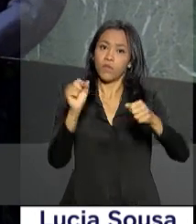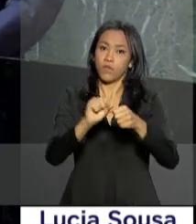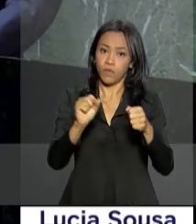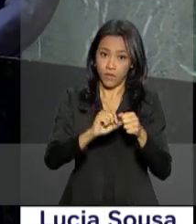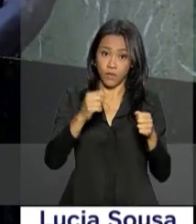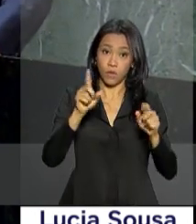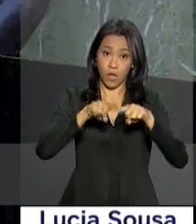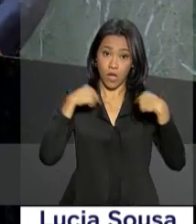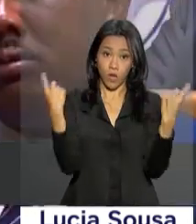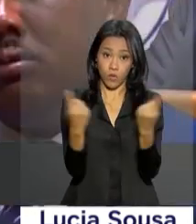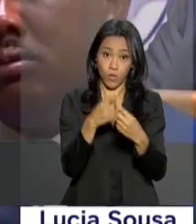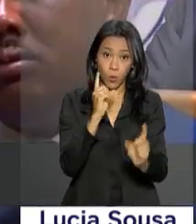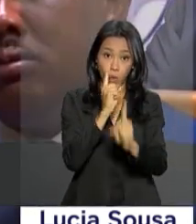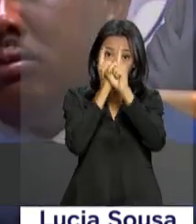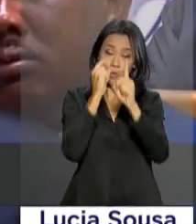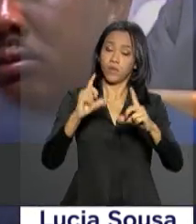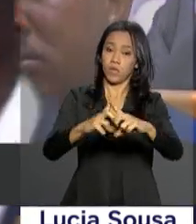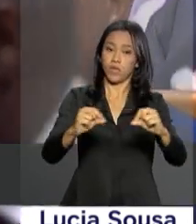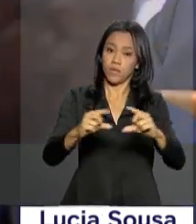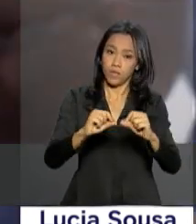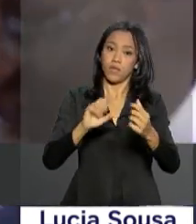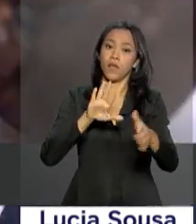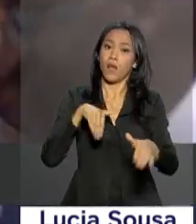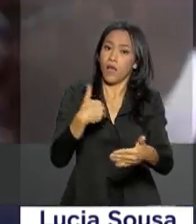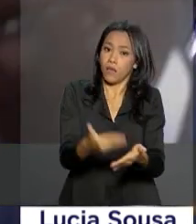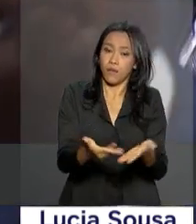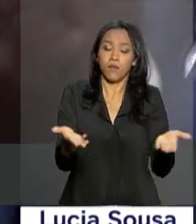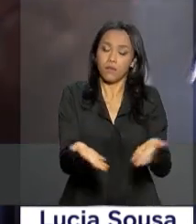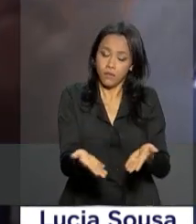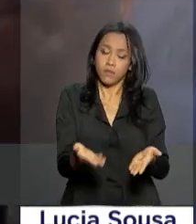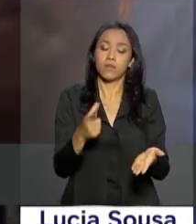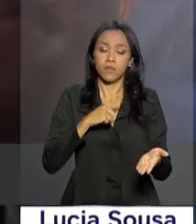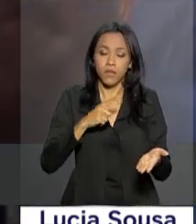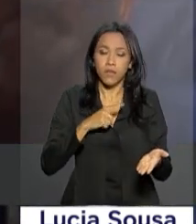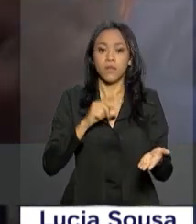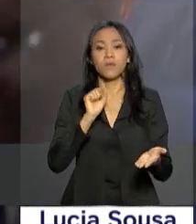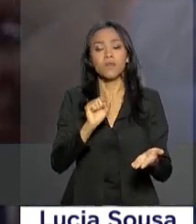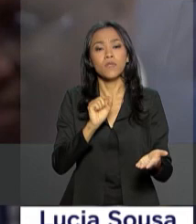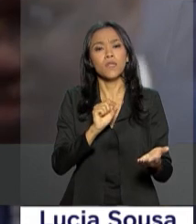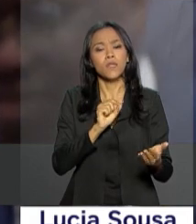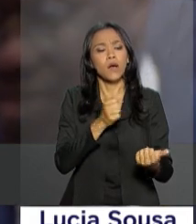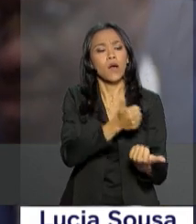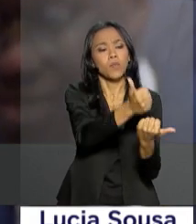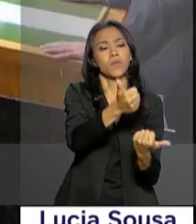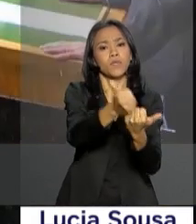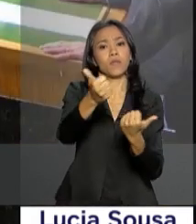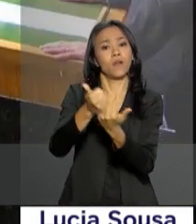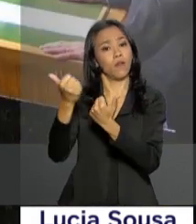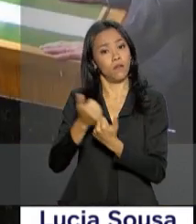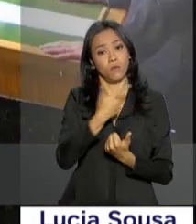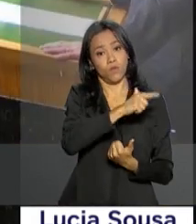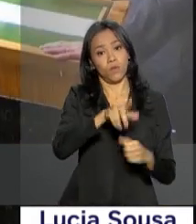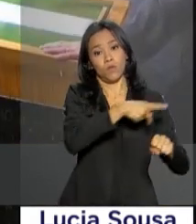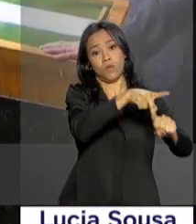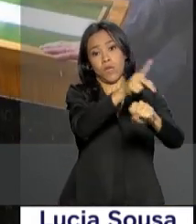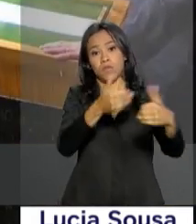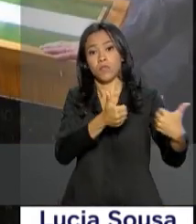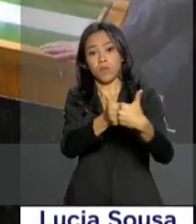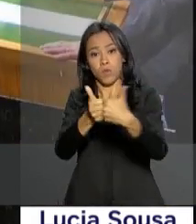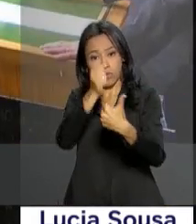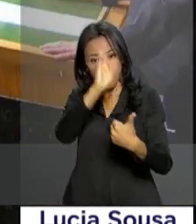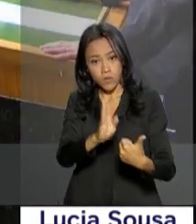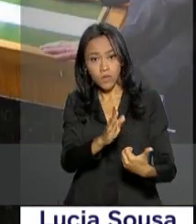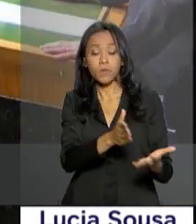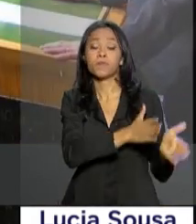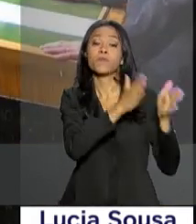e afirmou que desde então tem se intensificado a cooperação com os vizinhos no combate ao crime já sobre o